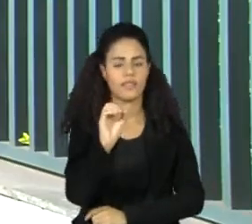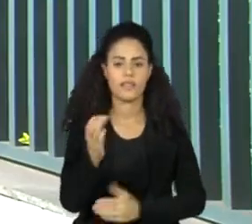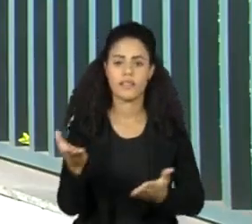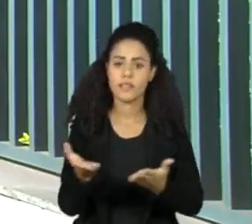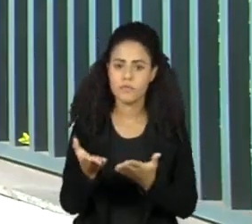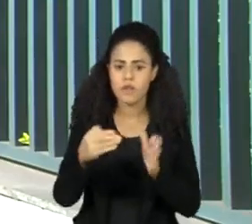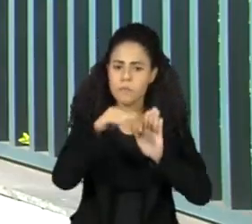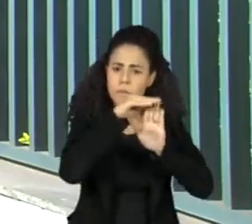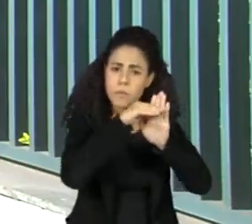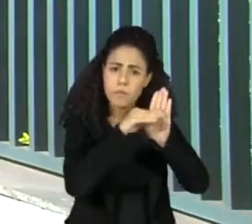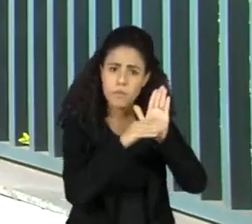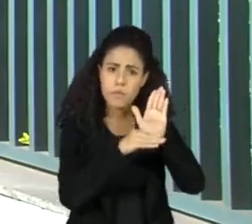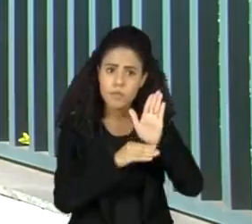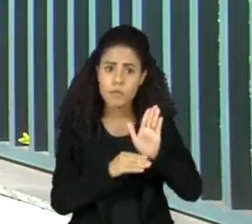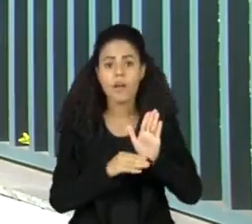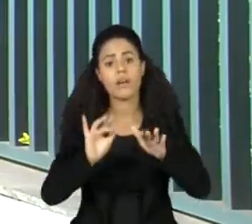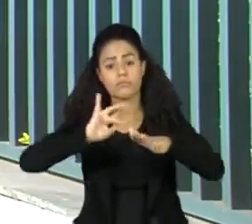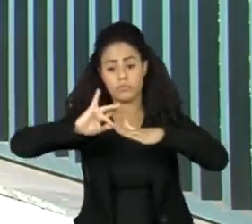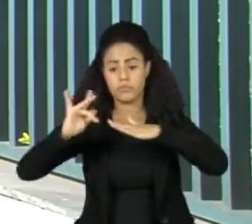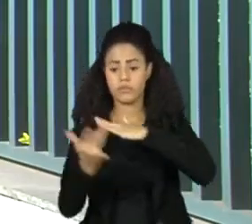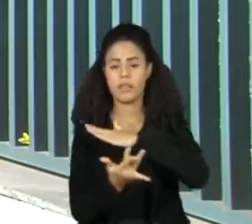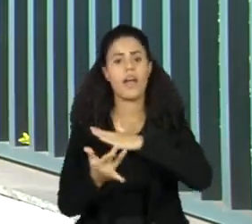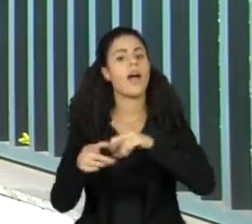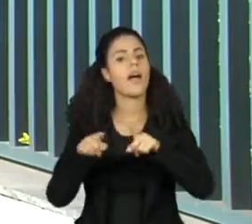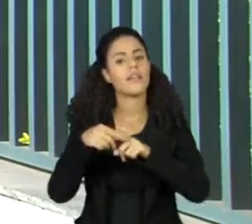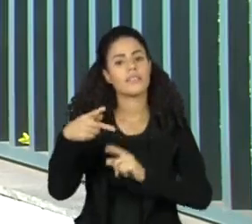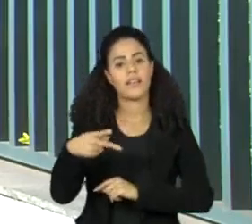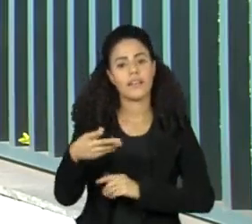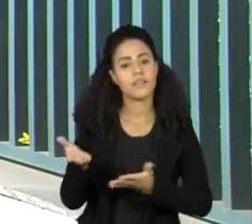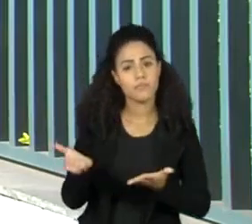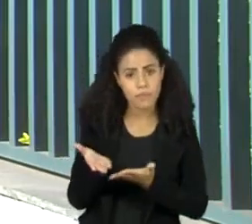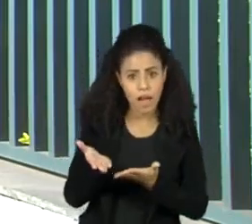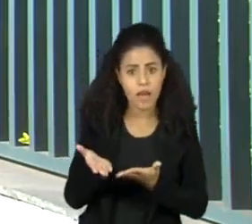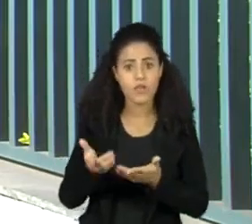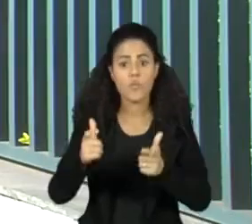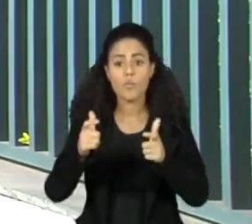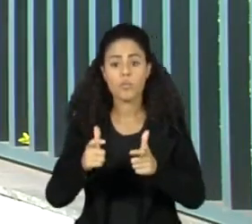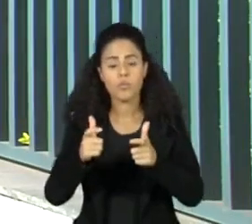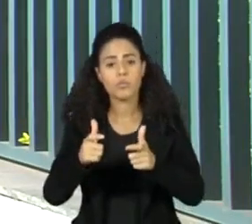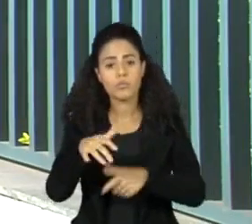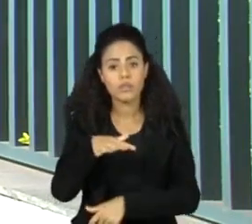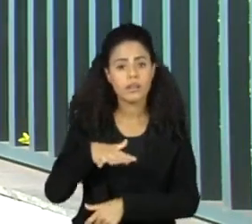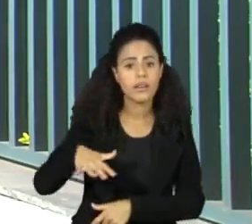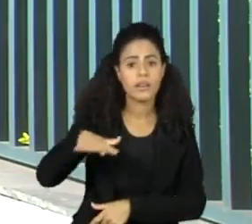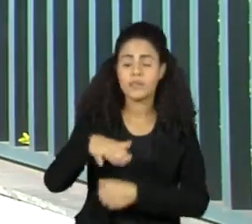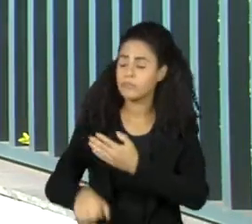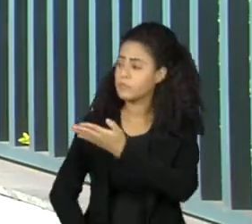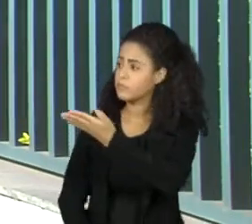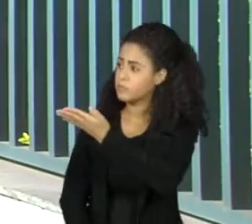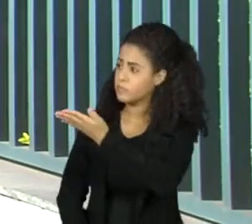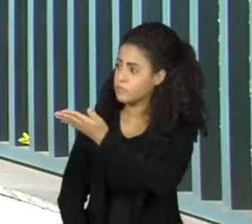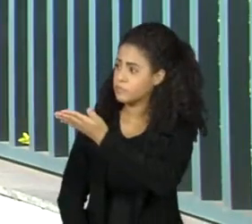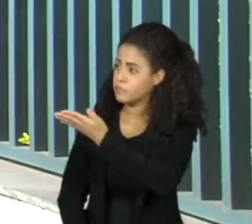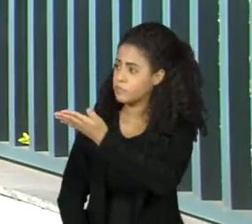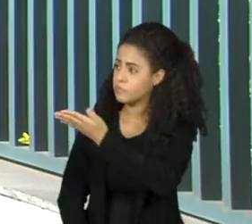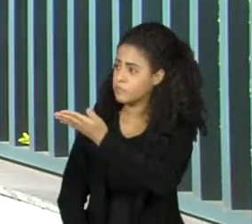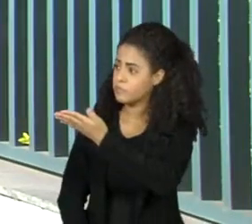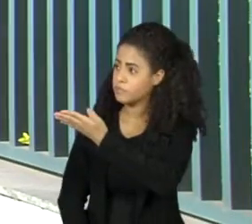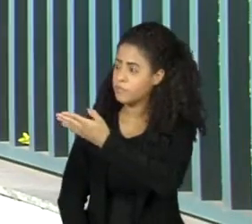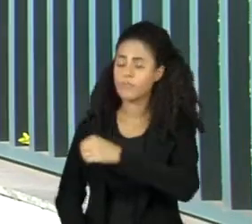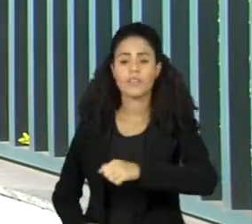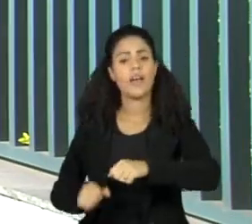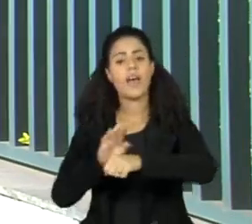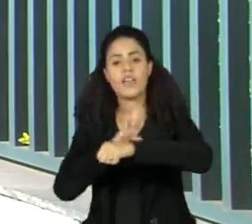programação está disponível nas redes sociais da Cinemateca, que fica no Largo Senador Raul Cardoso, no bairro Vila